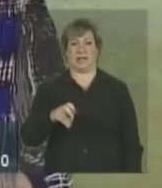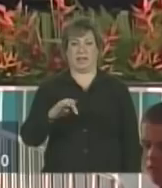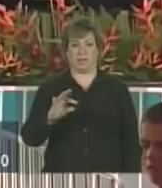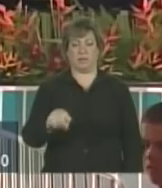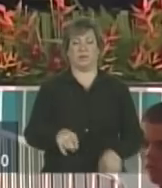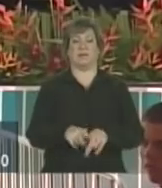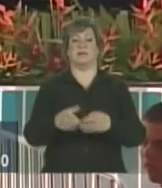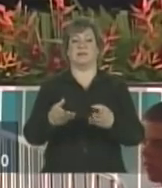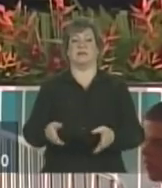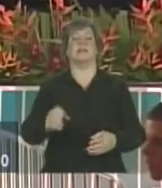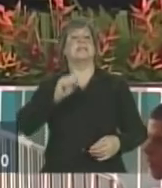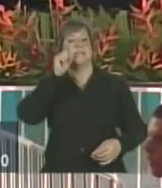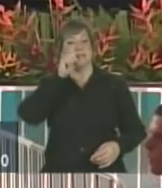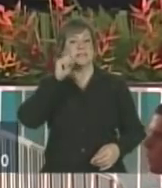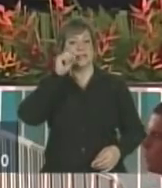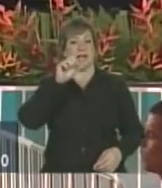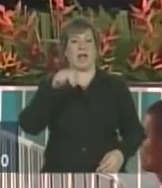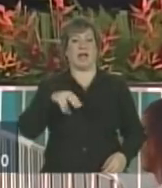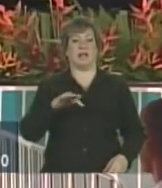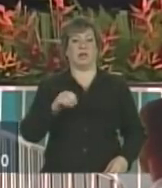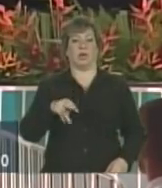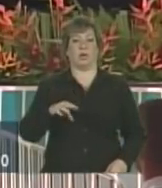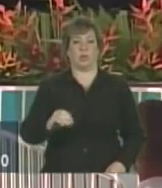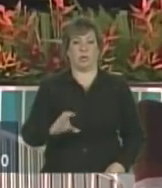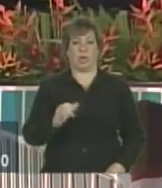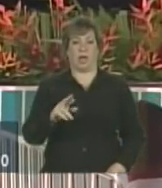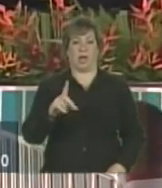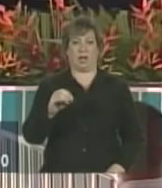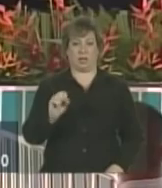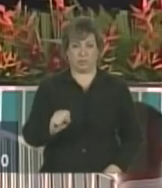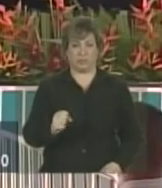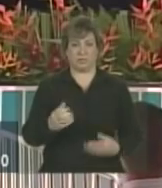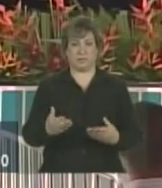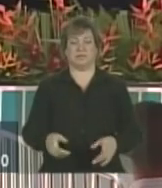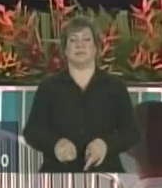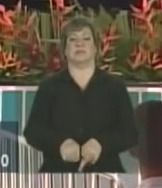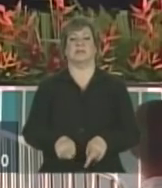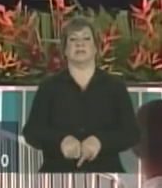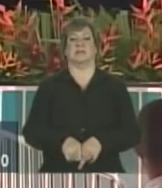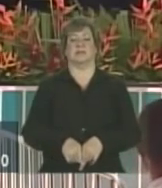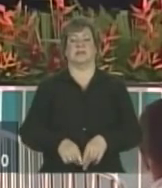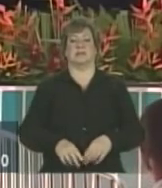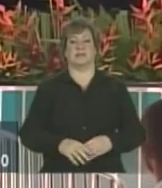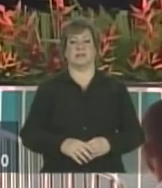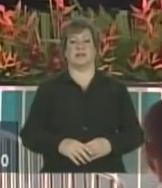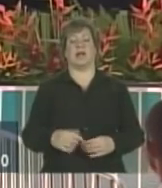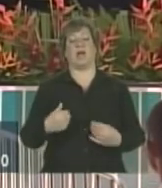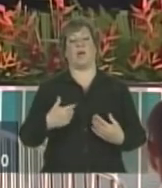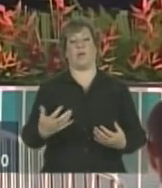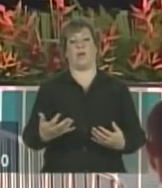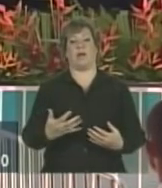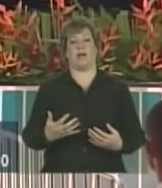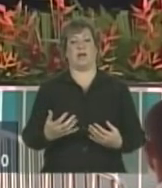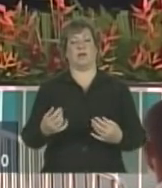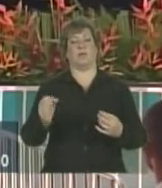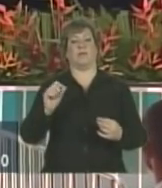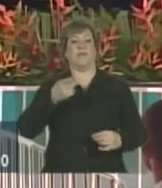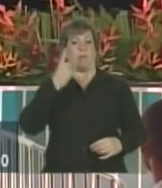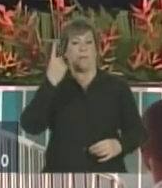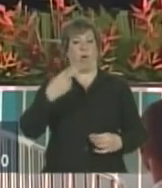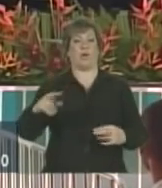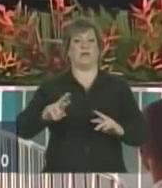o senador Antônio Carlos Valadares, e quero discordar do Lobão. Sempre achei